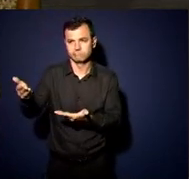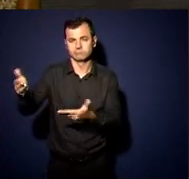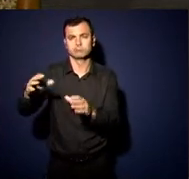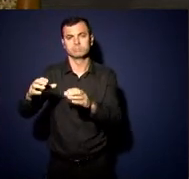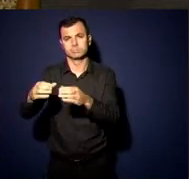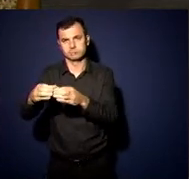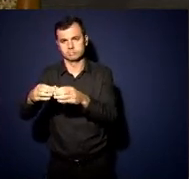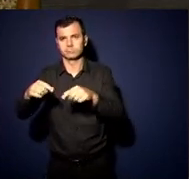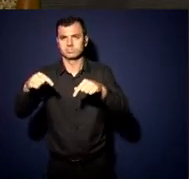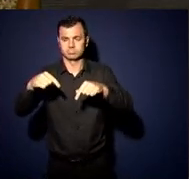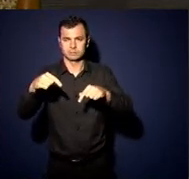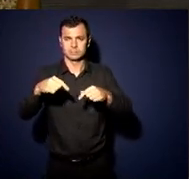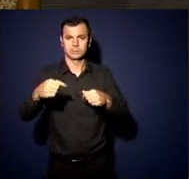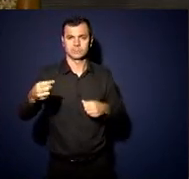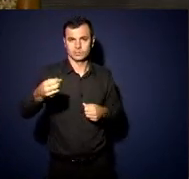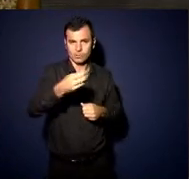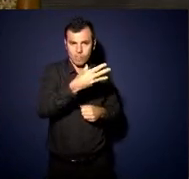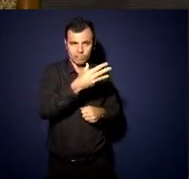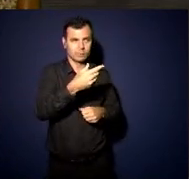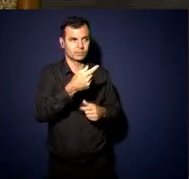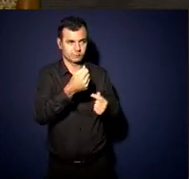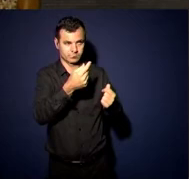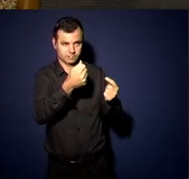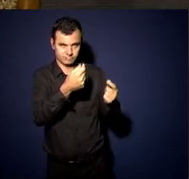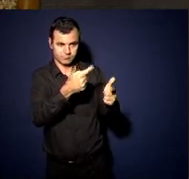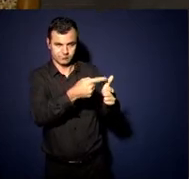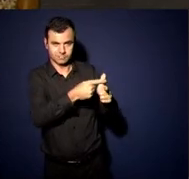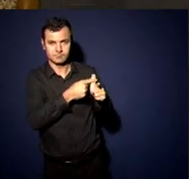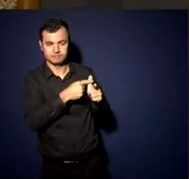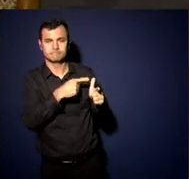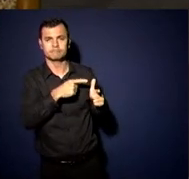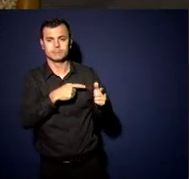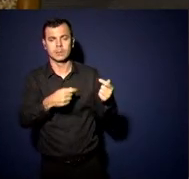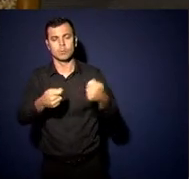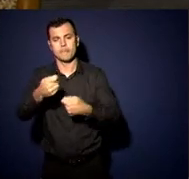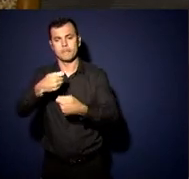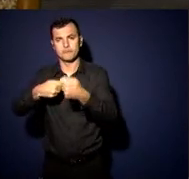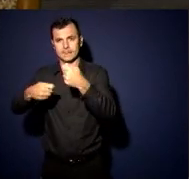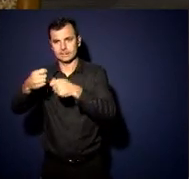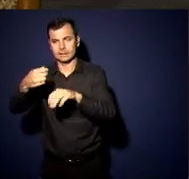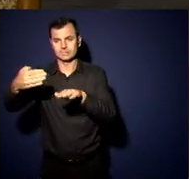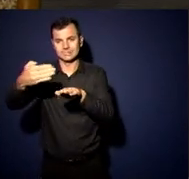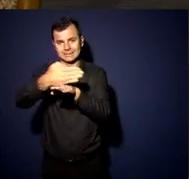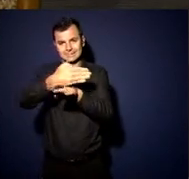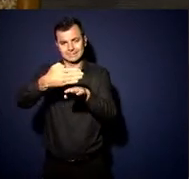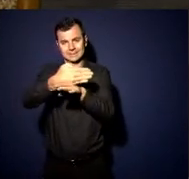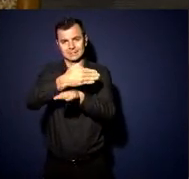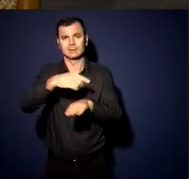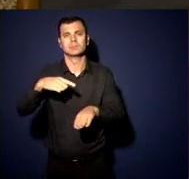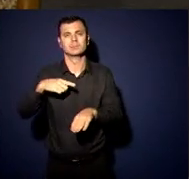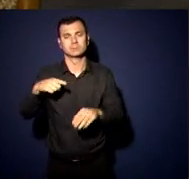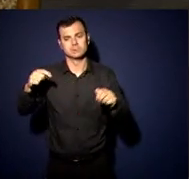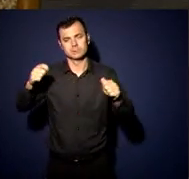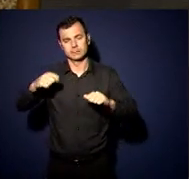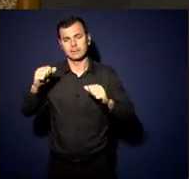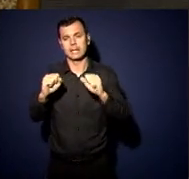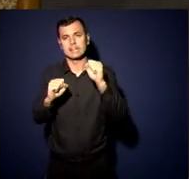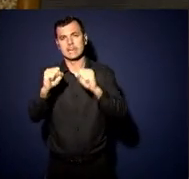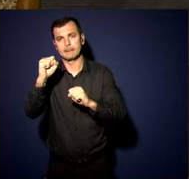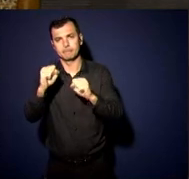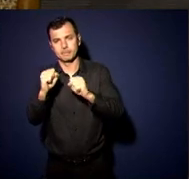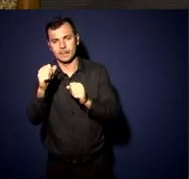nosso Open Capitão marketing a gente tem o nosso mercado de acesso que é um tema que aponta para as pequenas e médias empresas